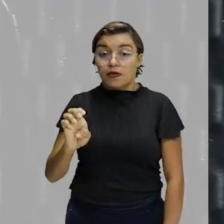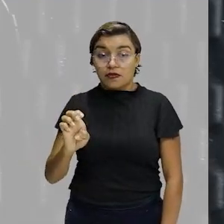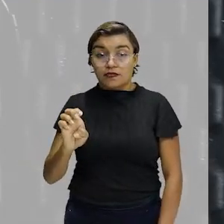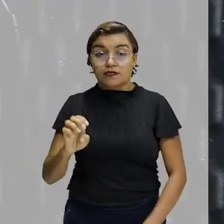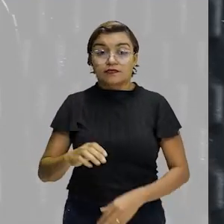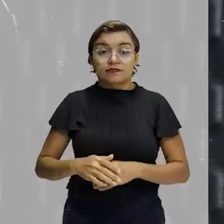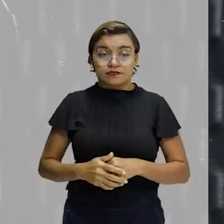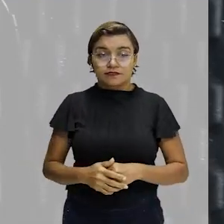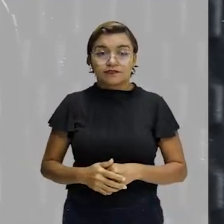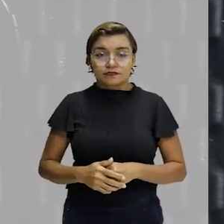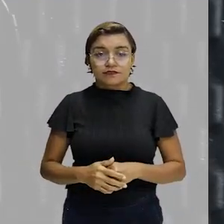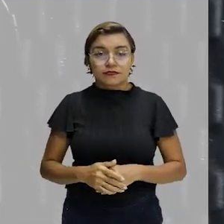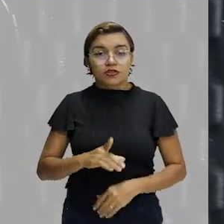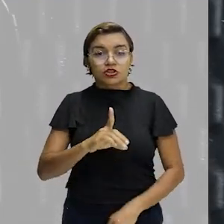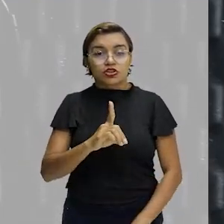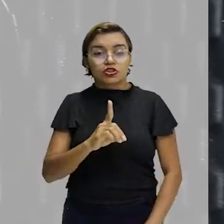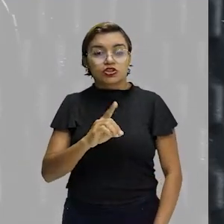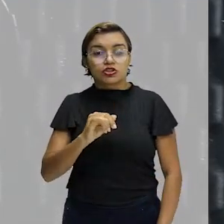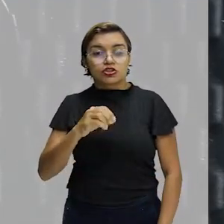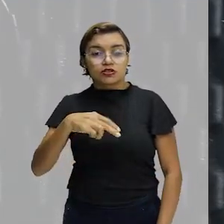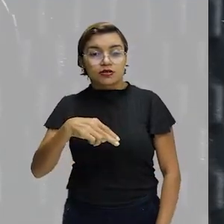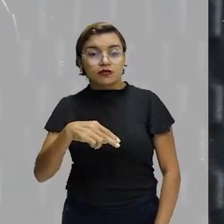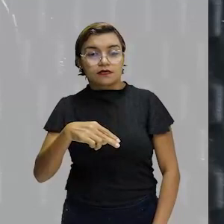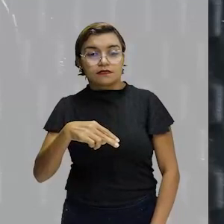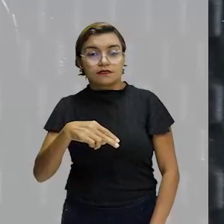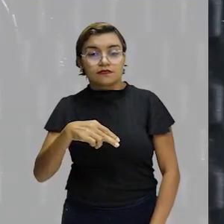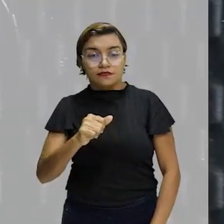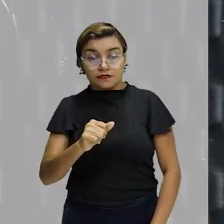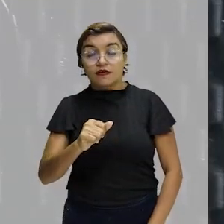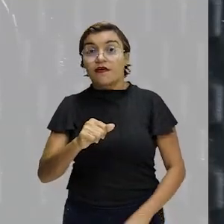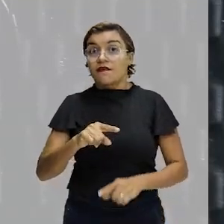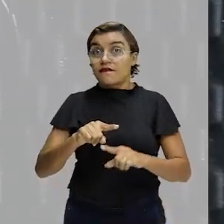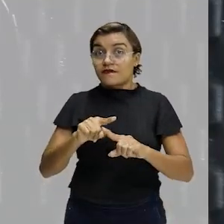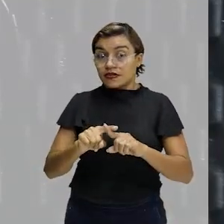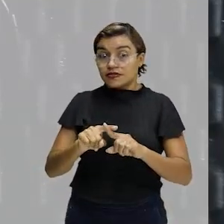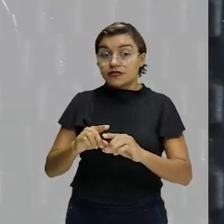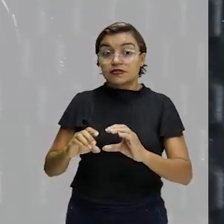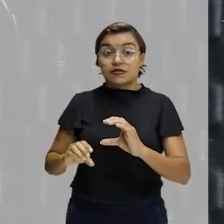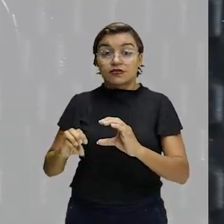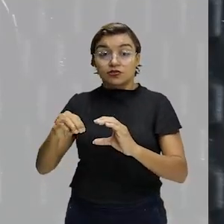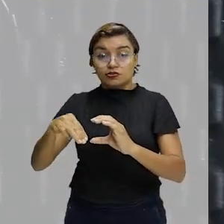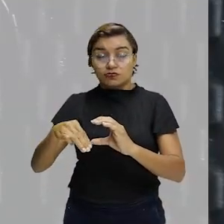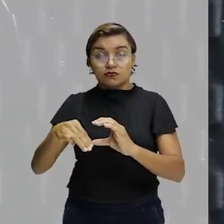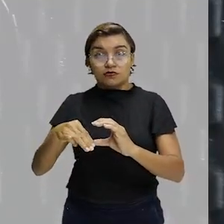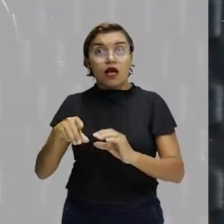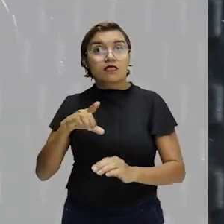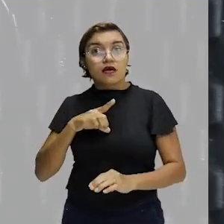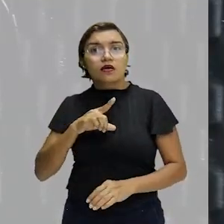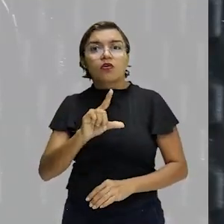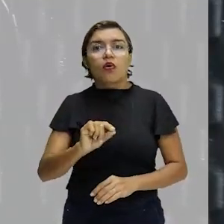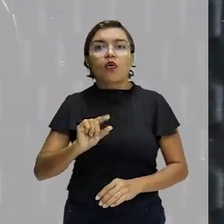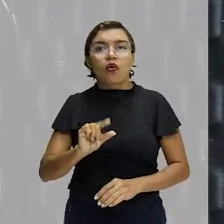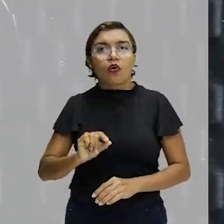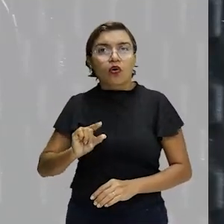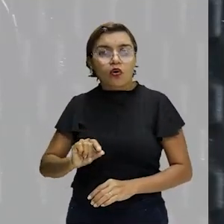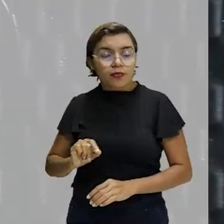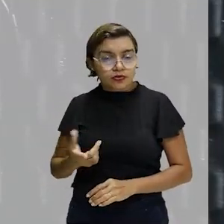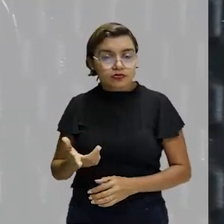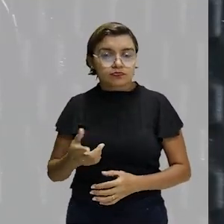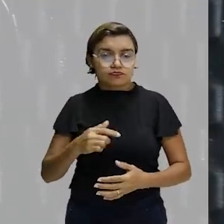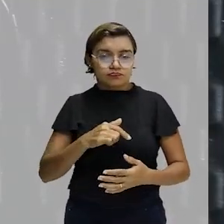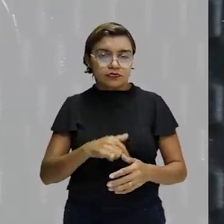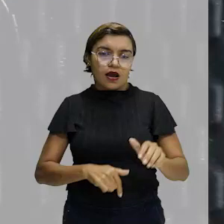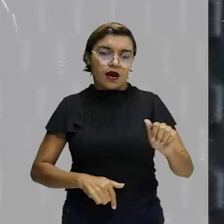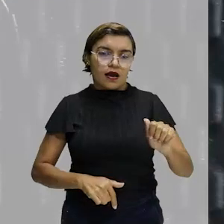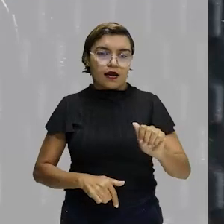vezes centímetros, tá? Aqui eu tenho as opções, tá? E perceba o que é que está sendo solicitado. A